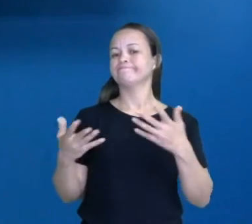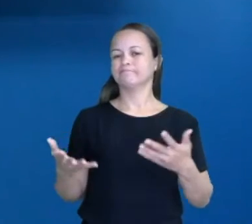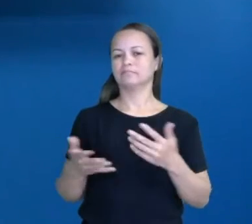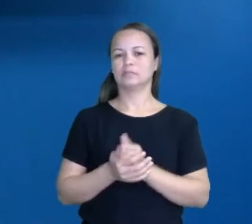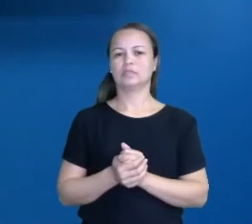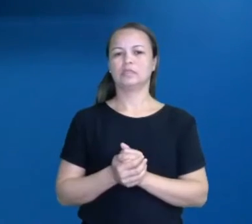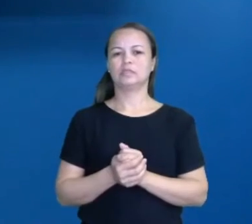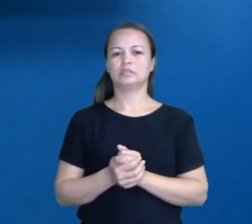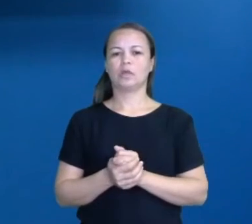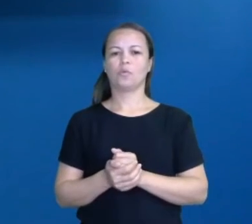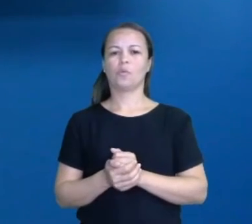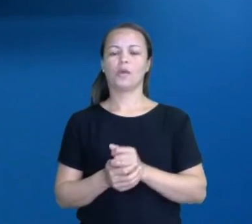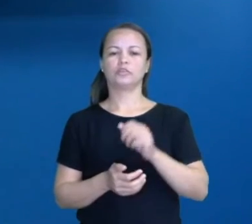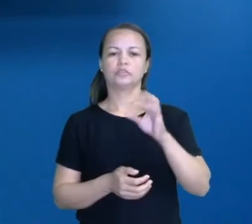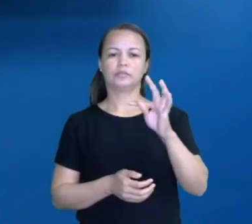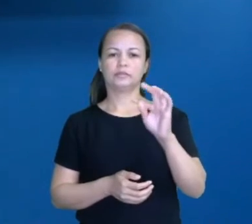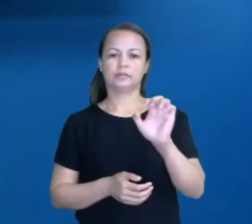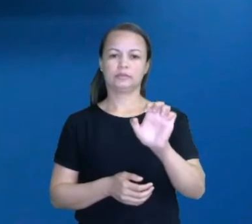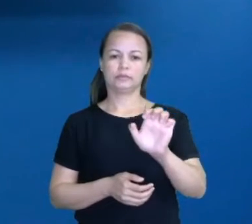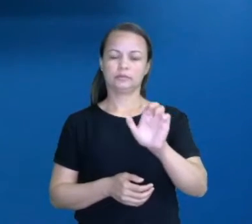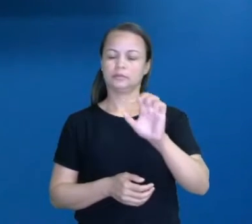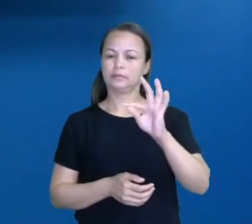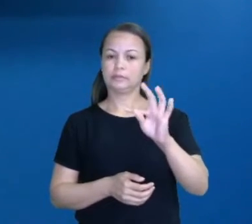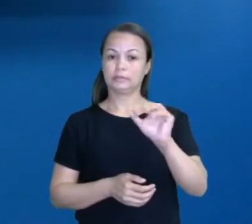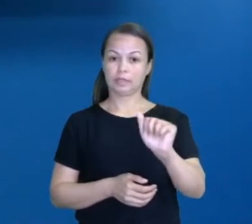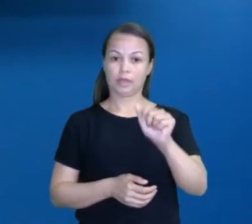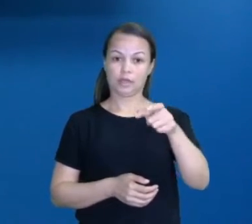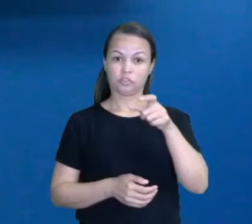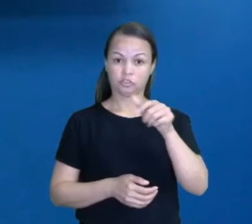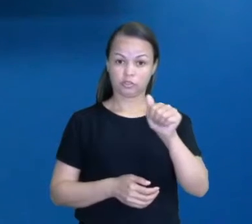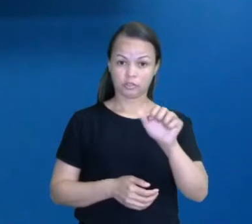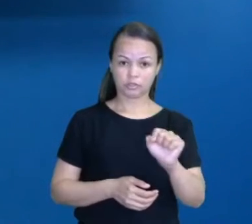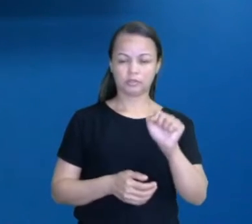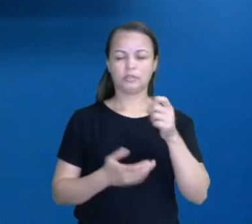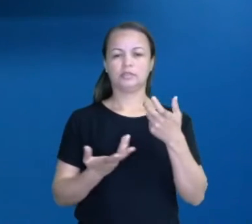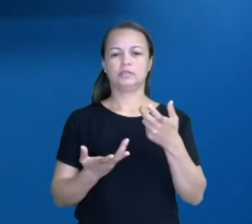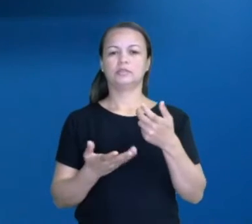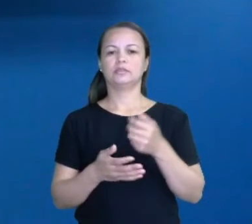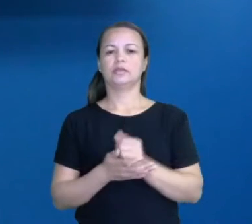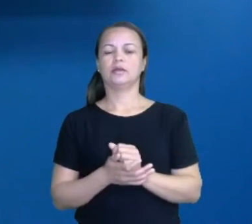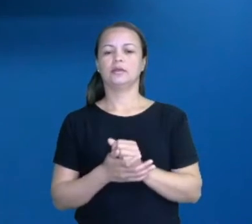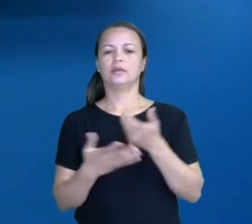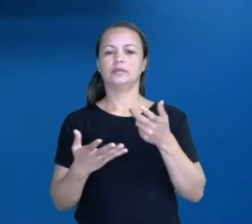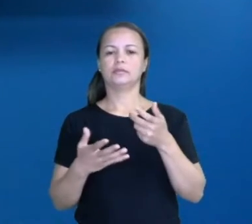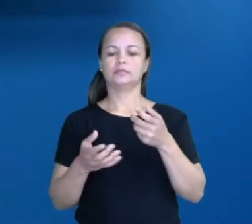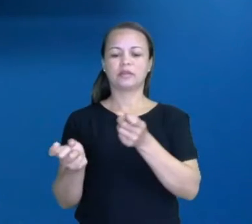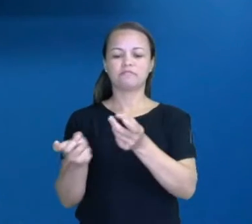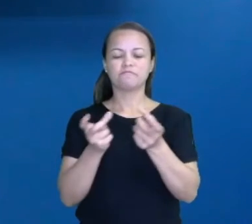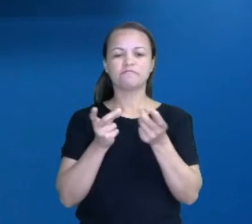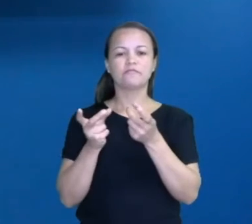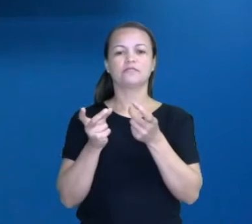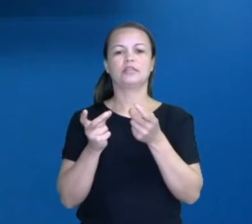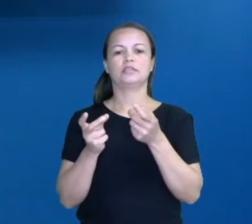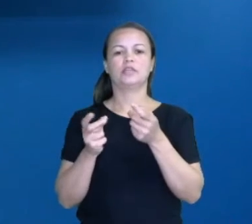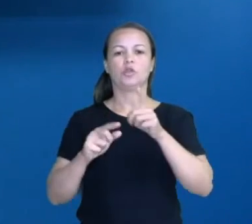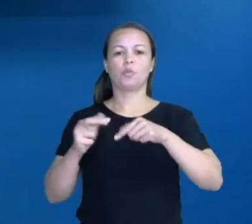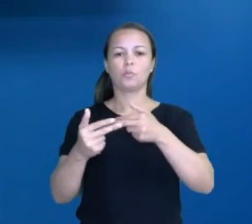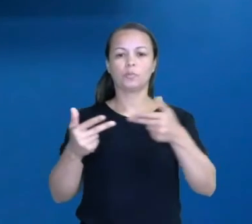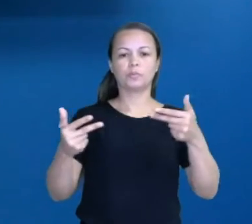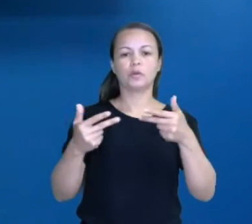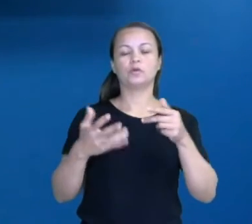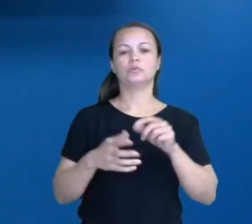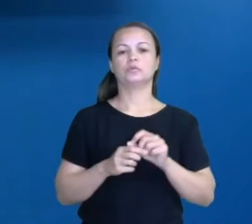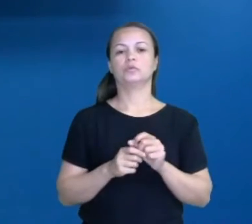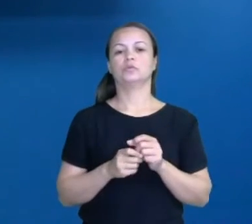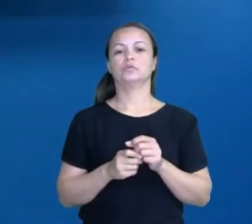taxas alfandegárias, que muitas vezes um país, para vender um produto para outro